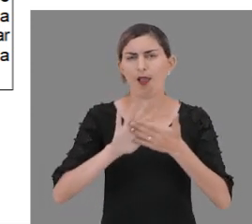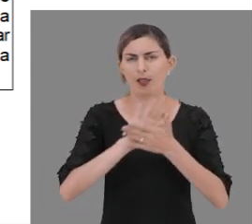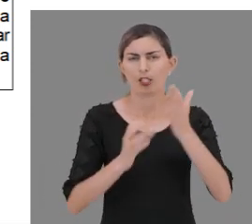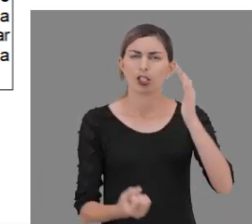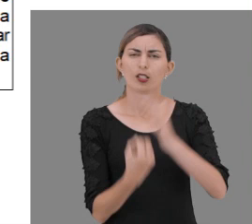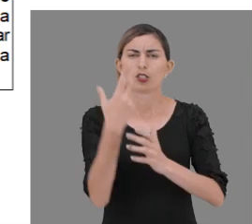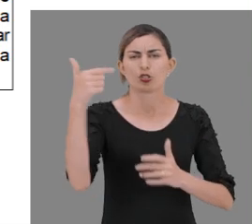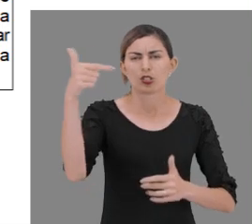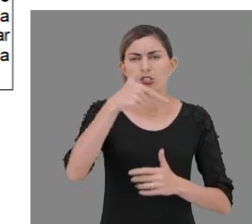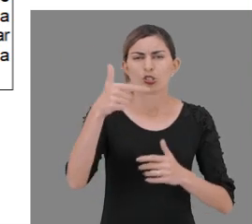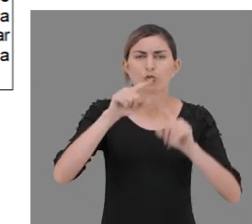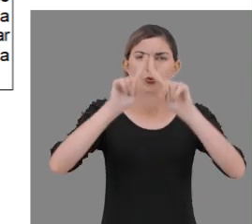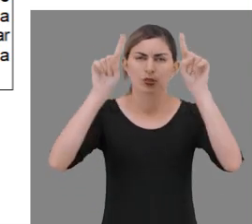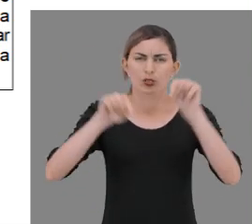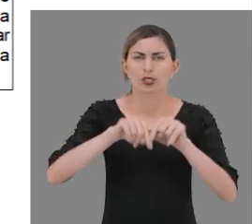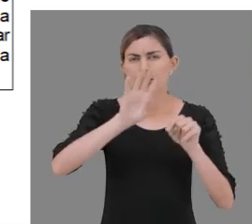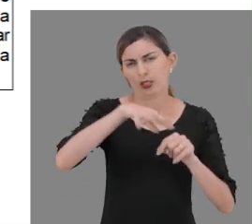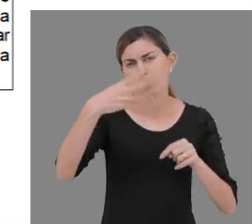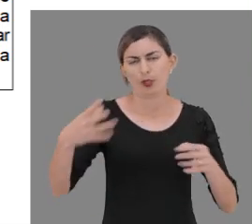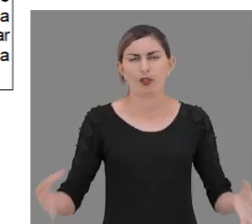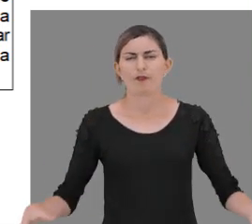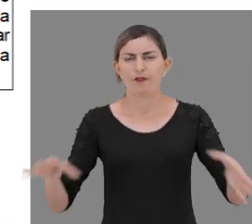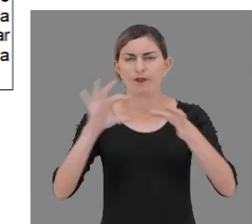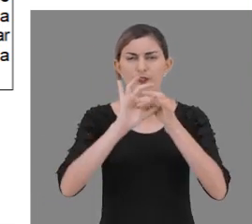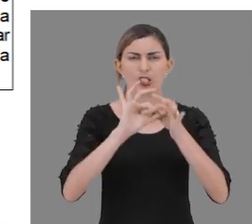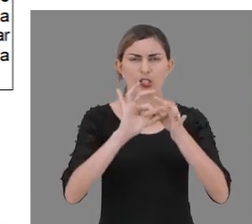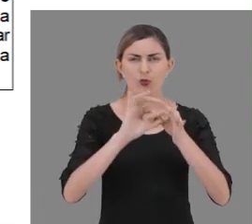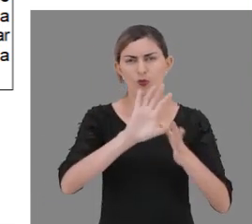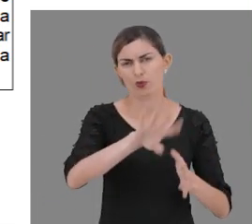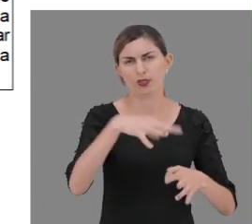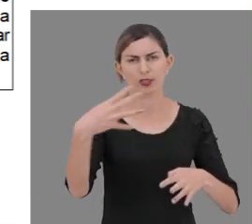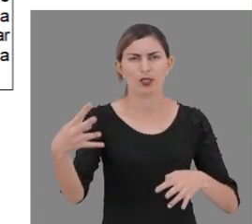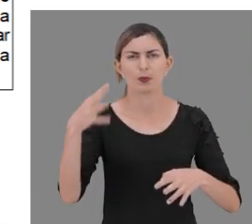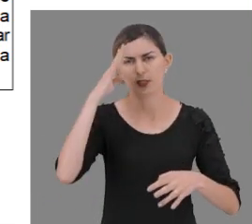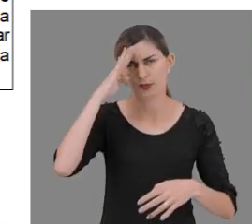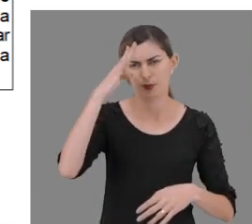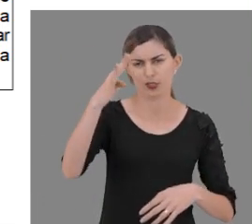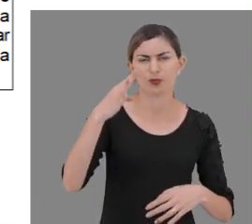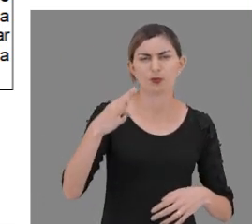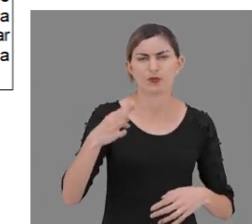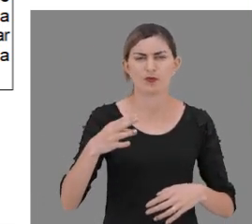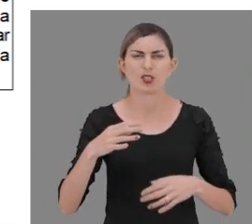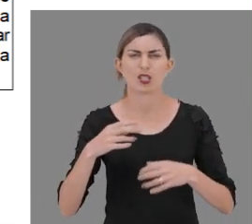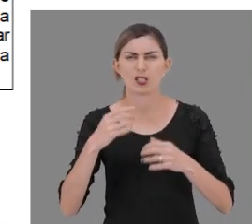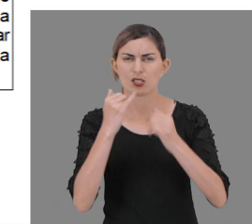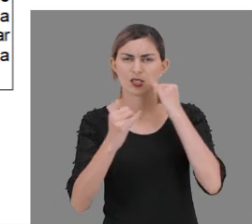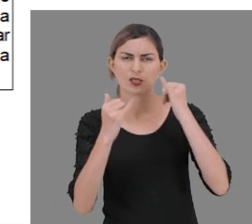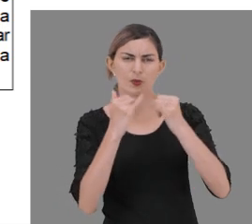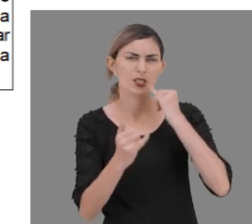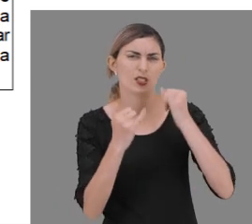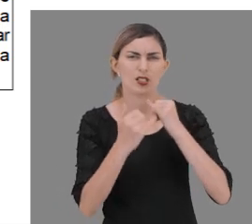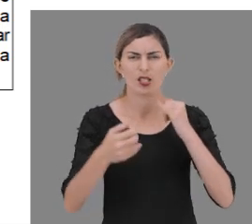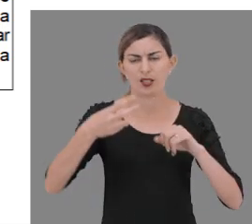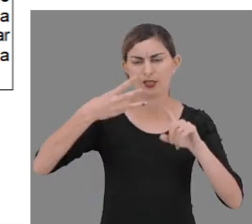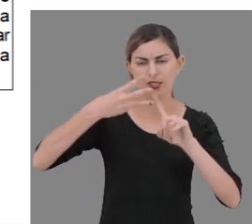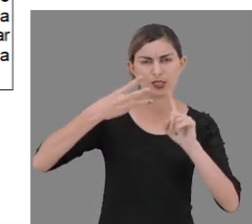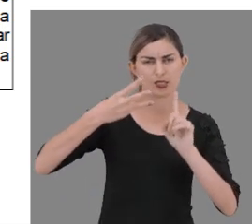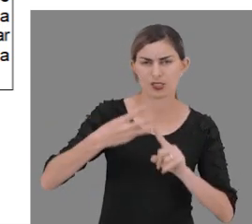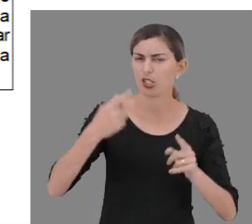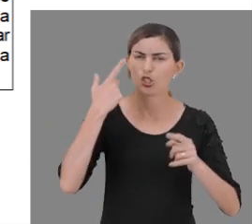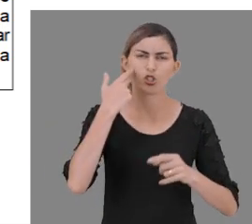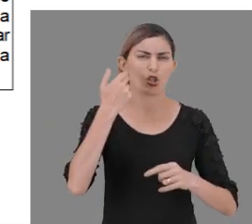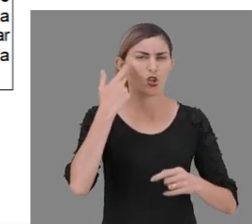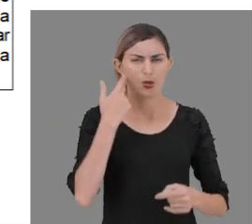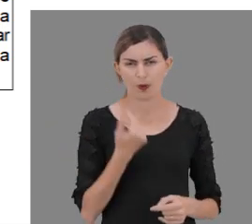estão dependendo, cria uma segunda tabela e faz o vínculo com a tabela principal. De forma similar,